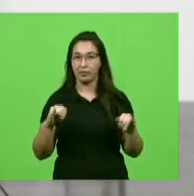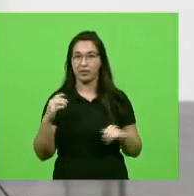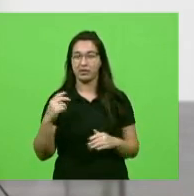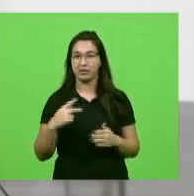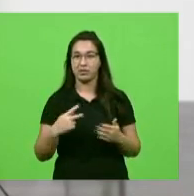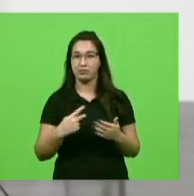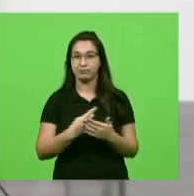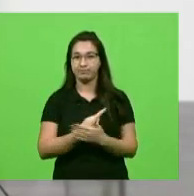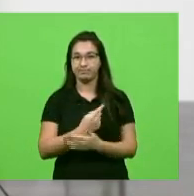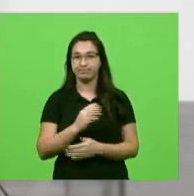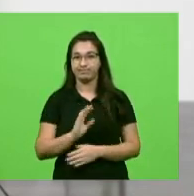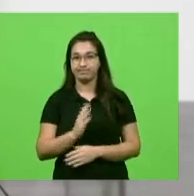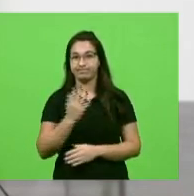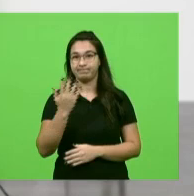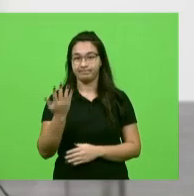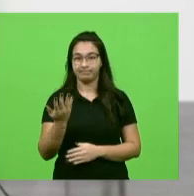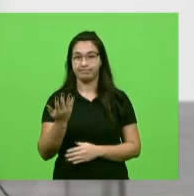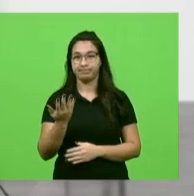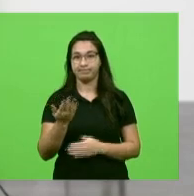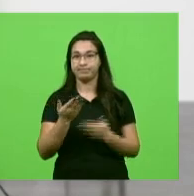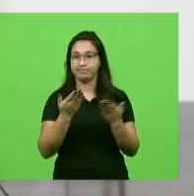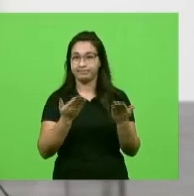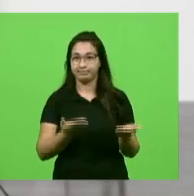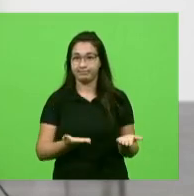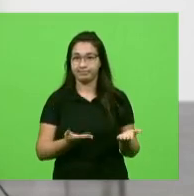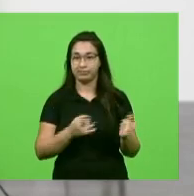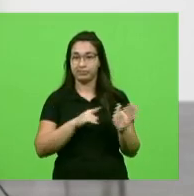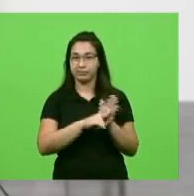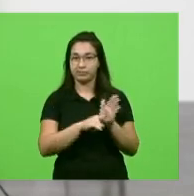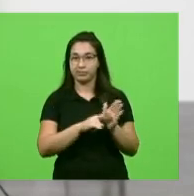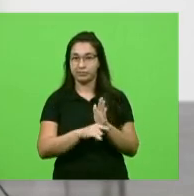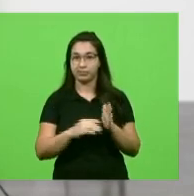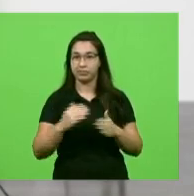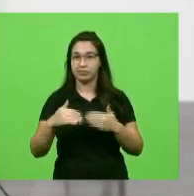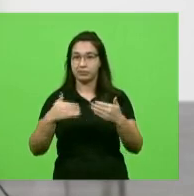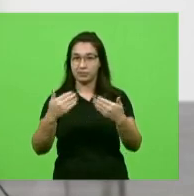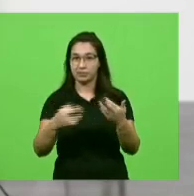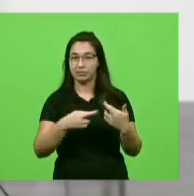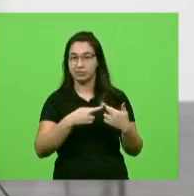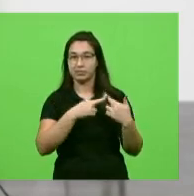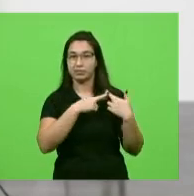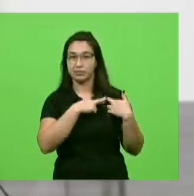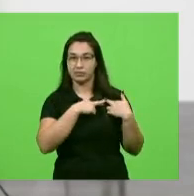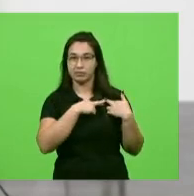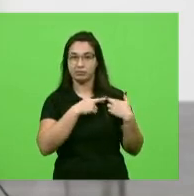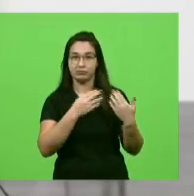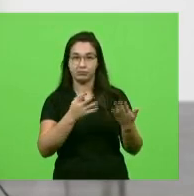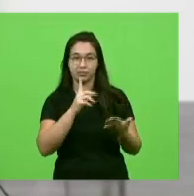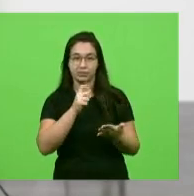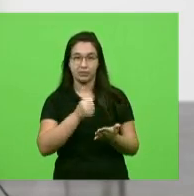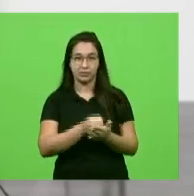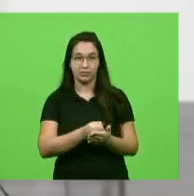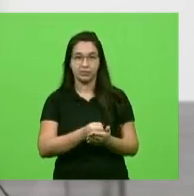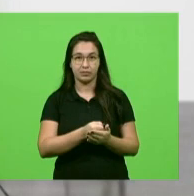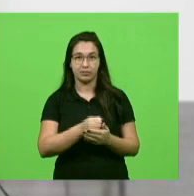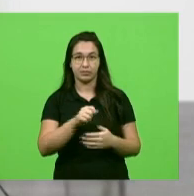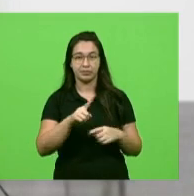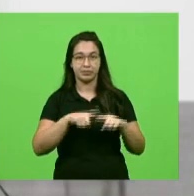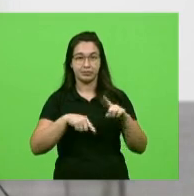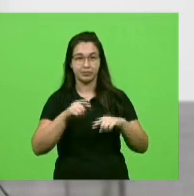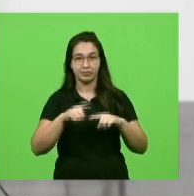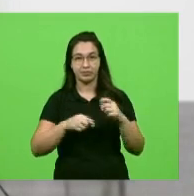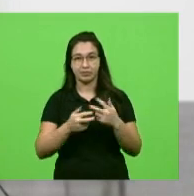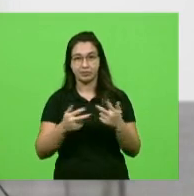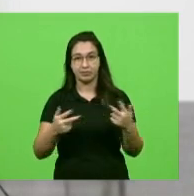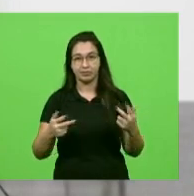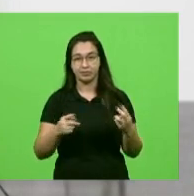Inquérito, instituída para apurar as circunstâncias e os eventuais responsáveis pela operação de aquisição daqueles equipamentos.